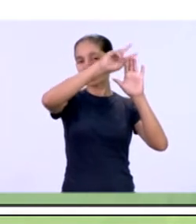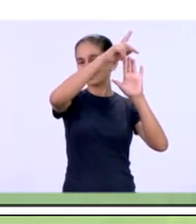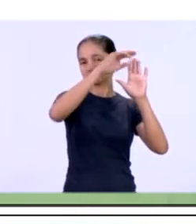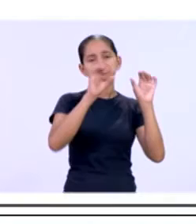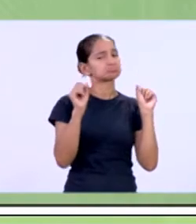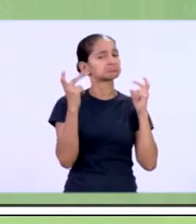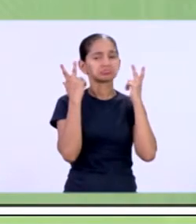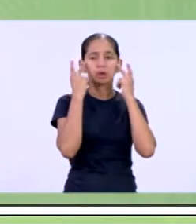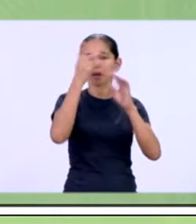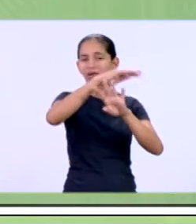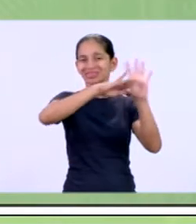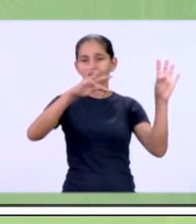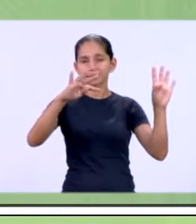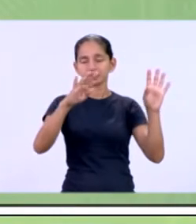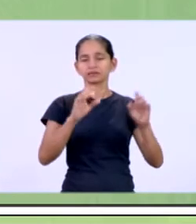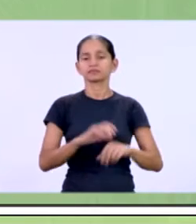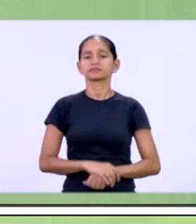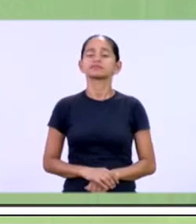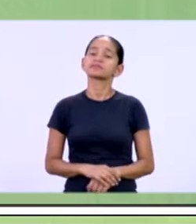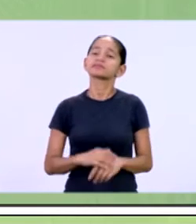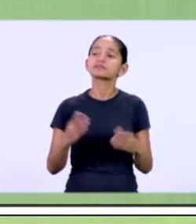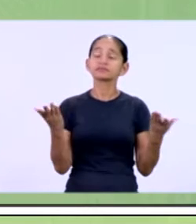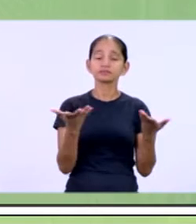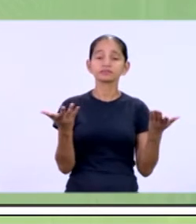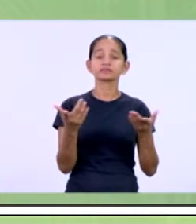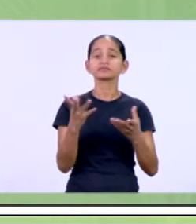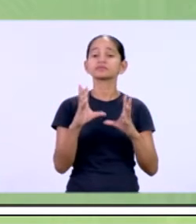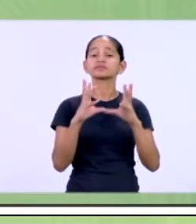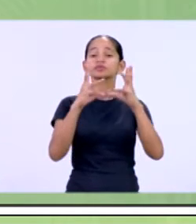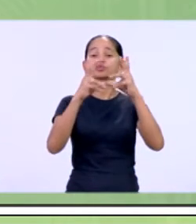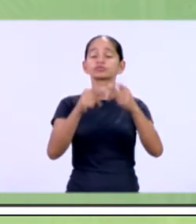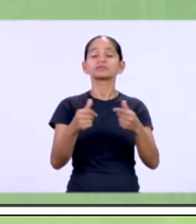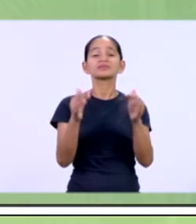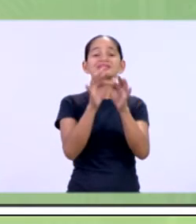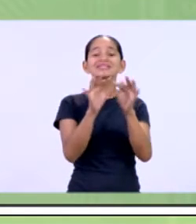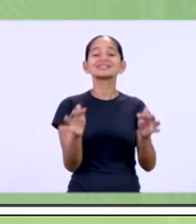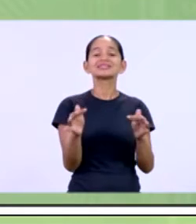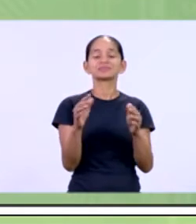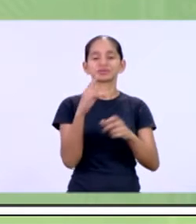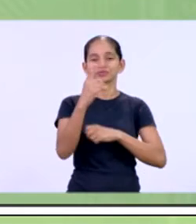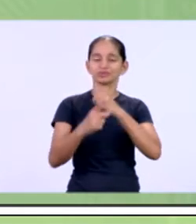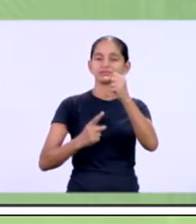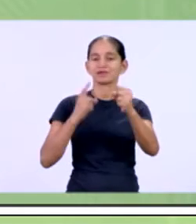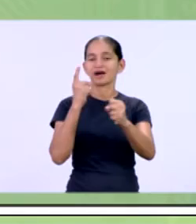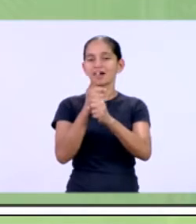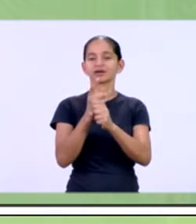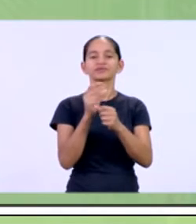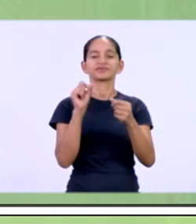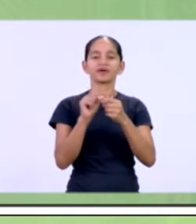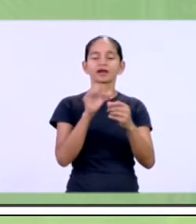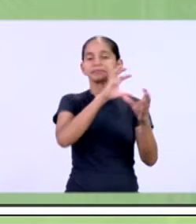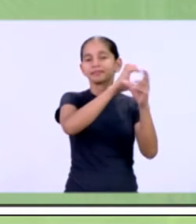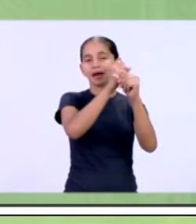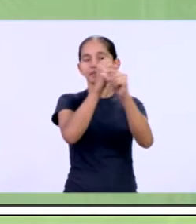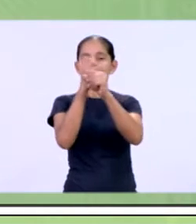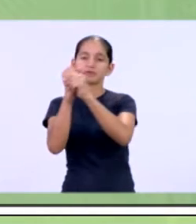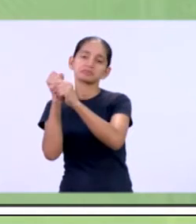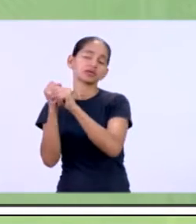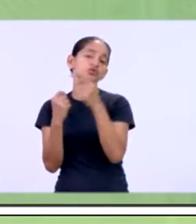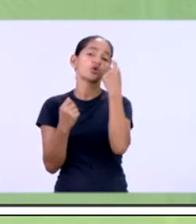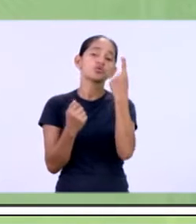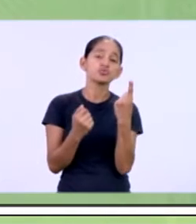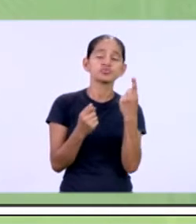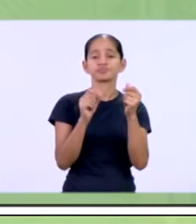Beleza? E aqui está o Simples Nacional do ano, ó, todo ano calculado, ó, só um mês que foi